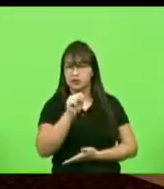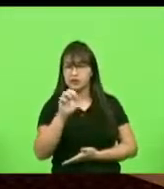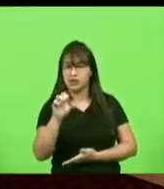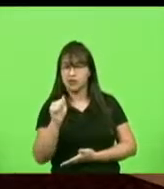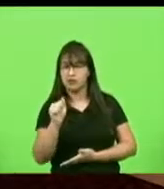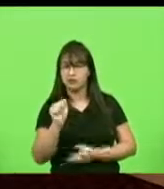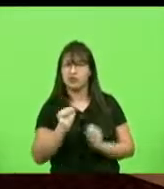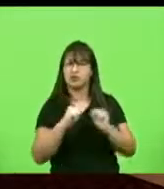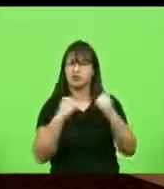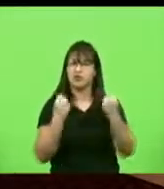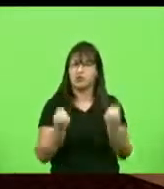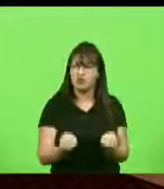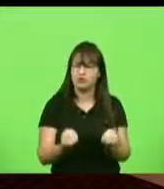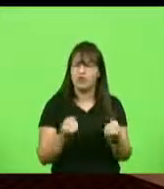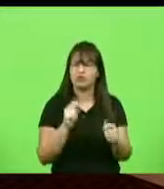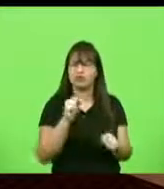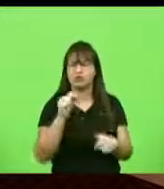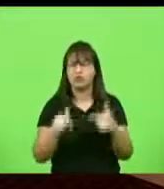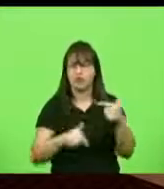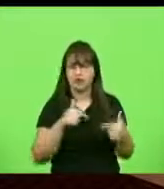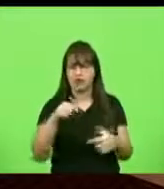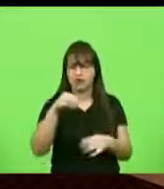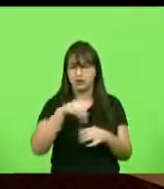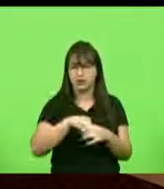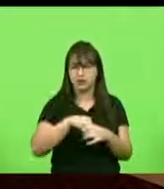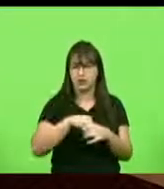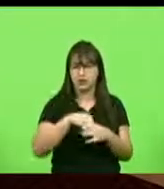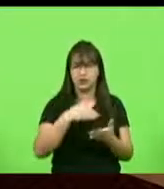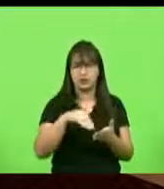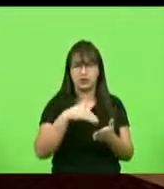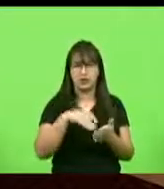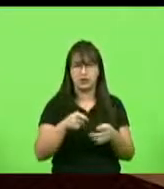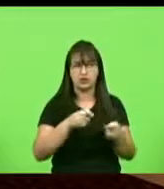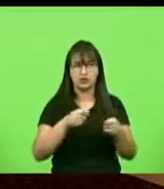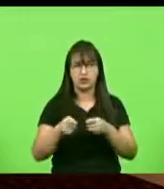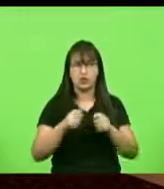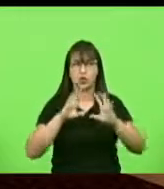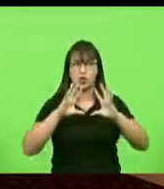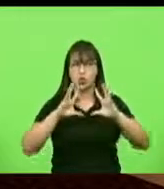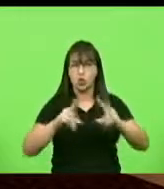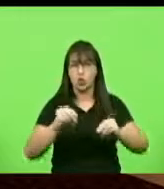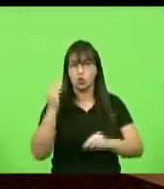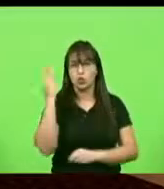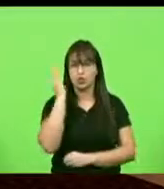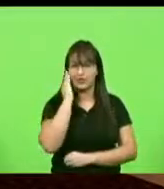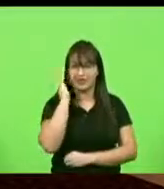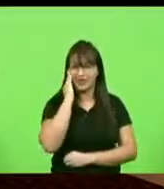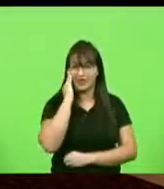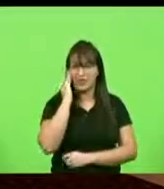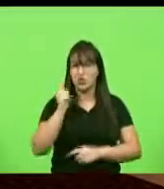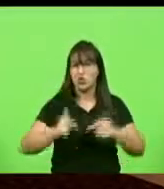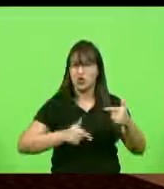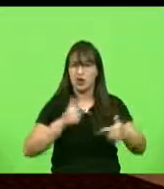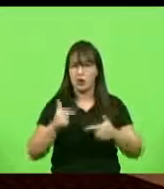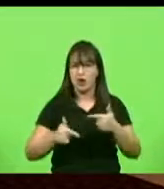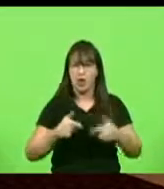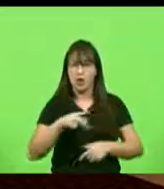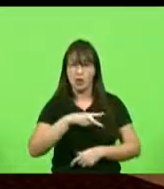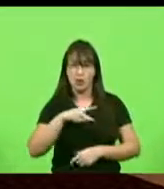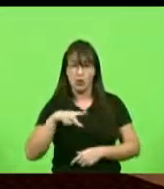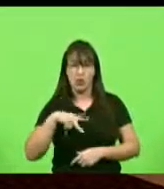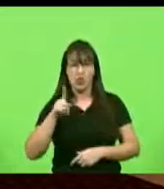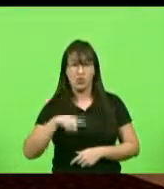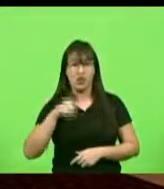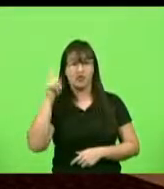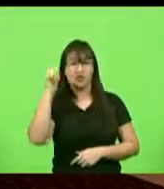esforço que ele fez na Secretaria de Administração. Todo mundo sabe que o serviço público é algo muito